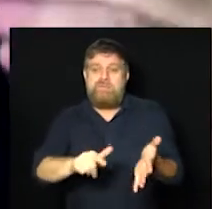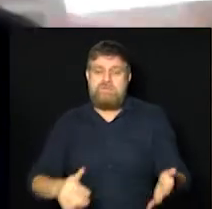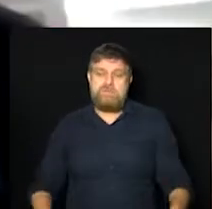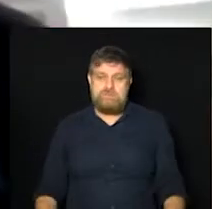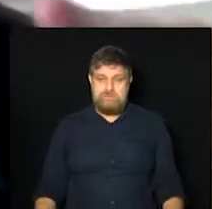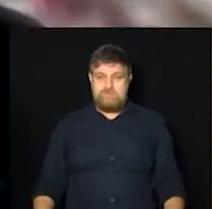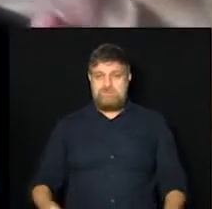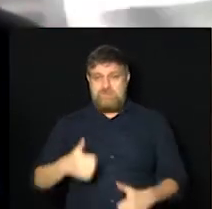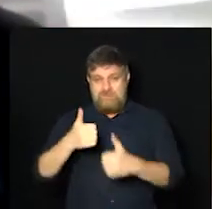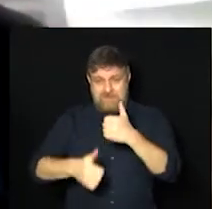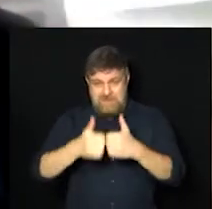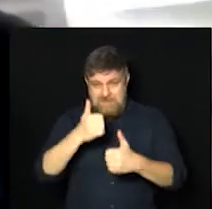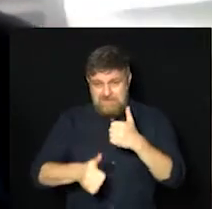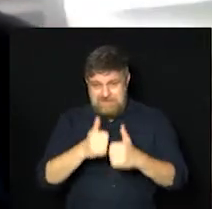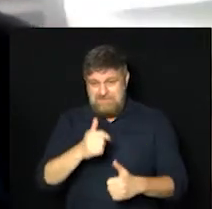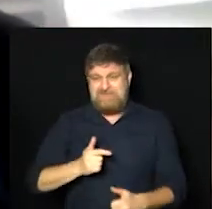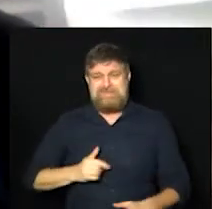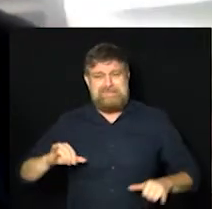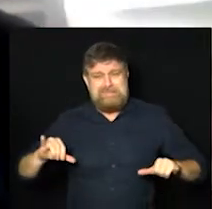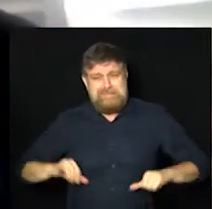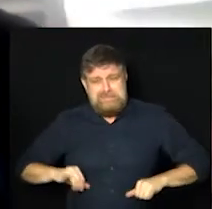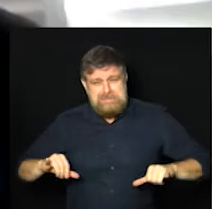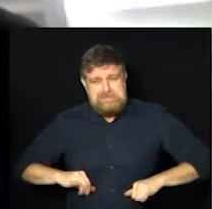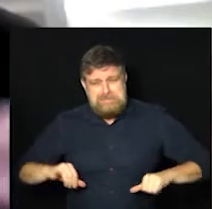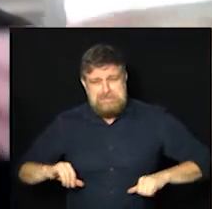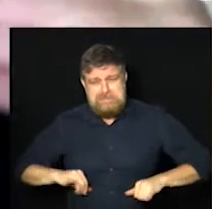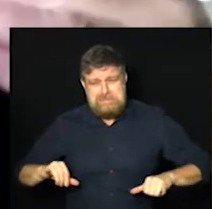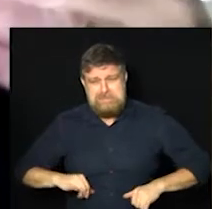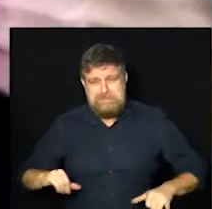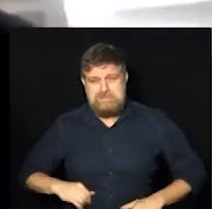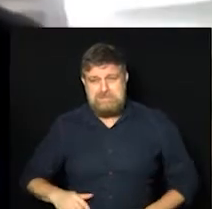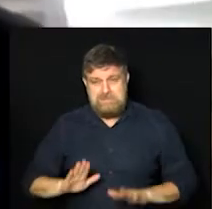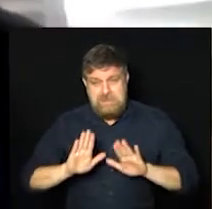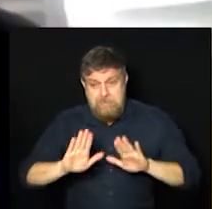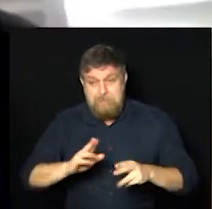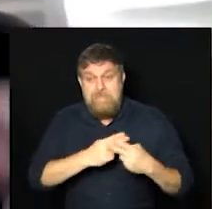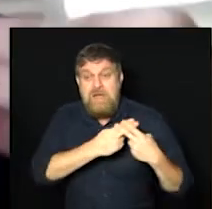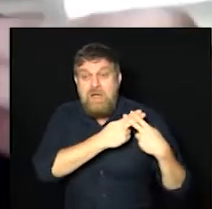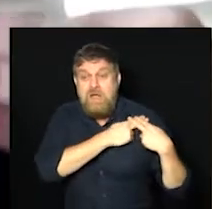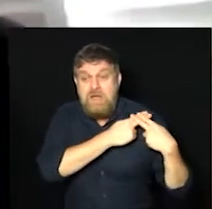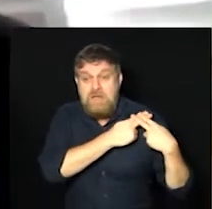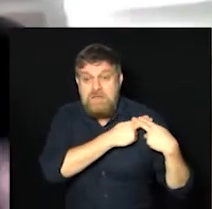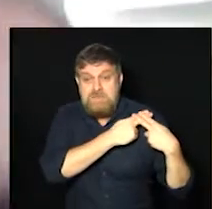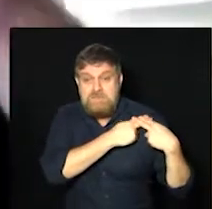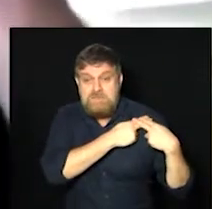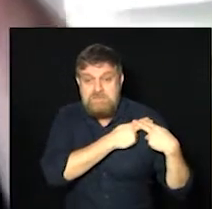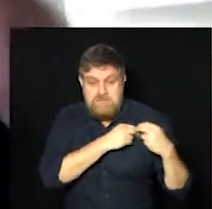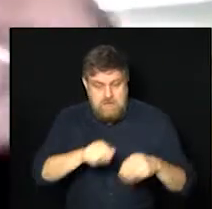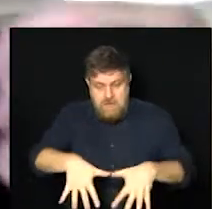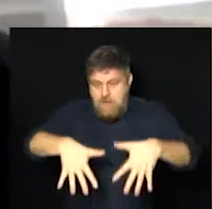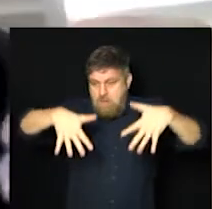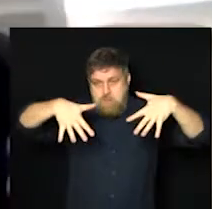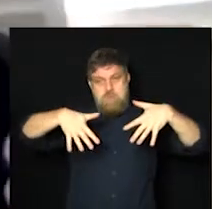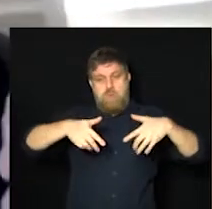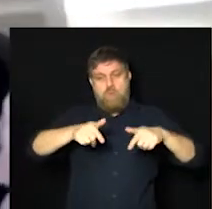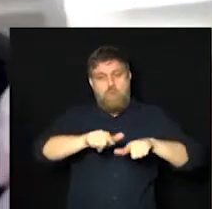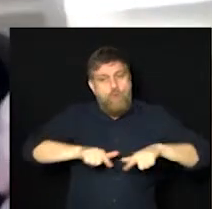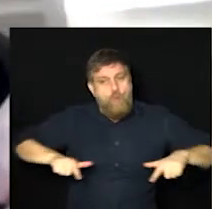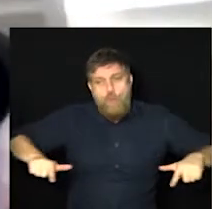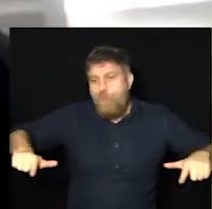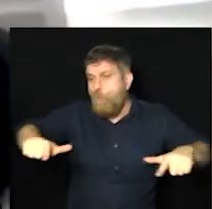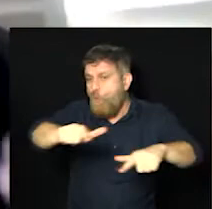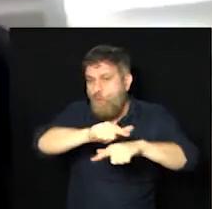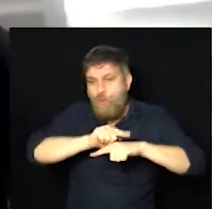O esporte sangra, o esporte amador, mas com responsabilidade, sem público. A gente colocou protocolo na